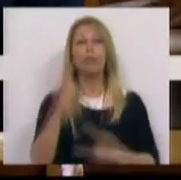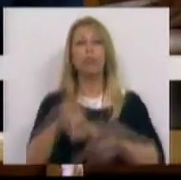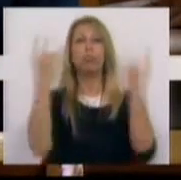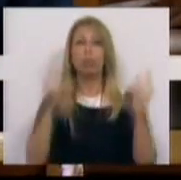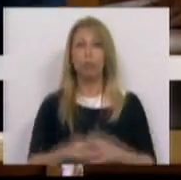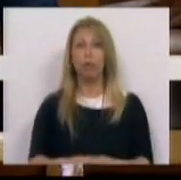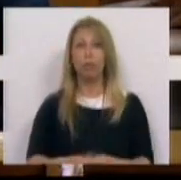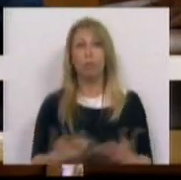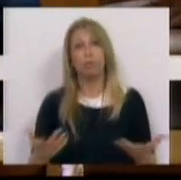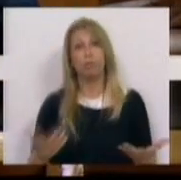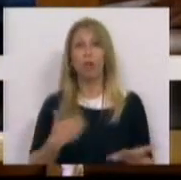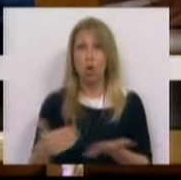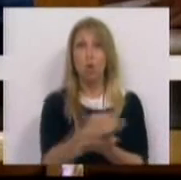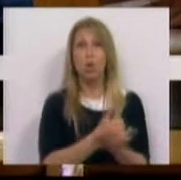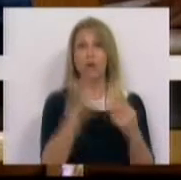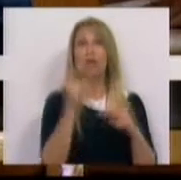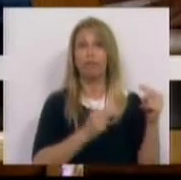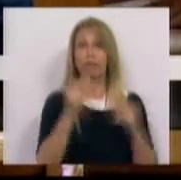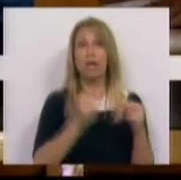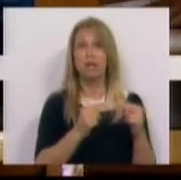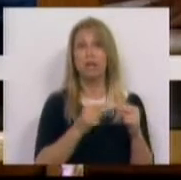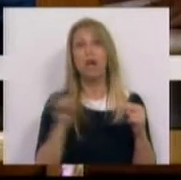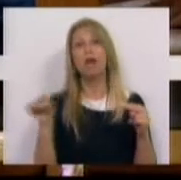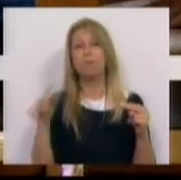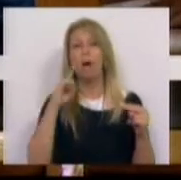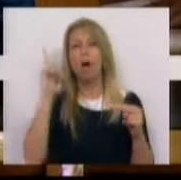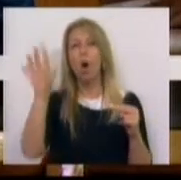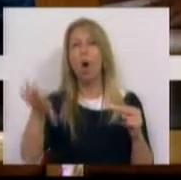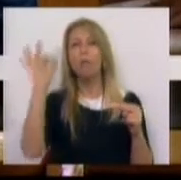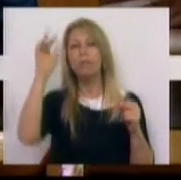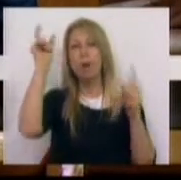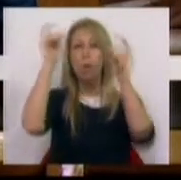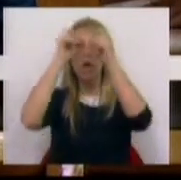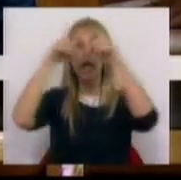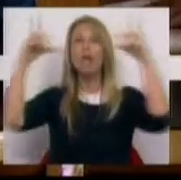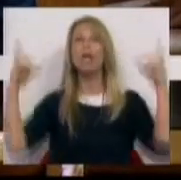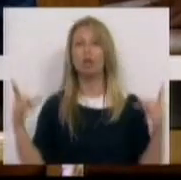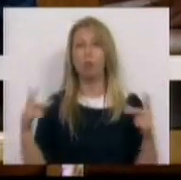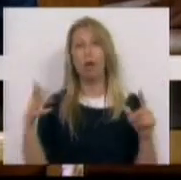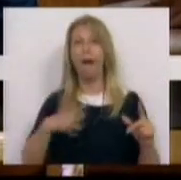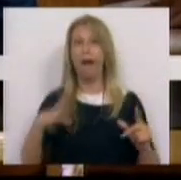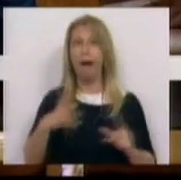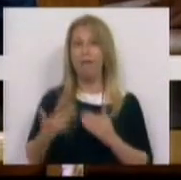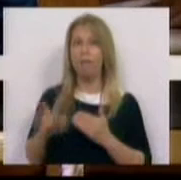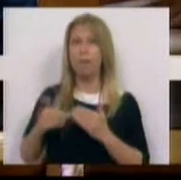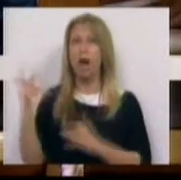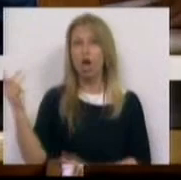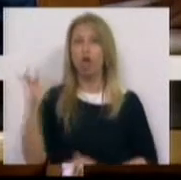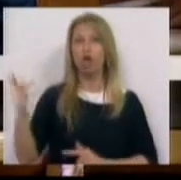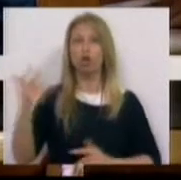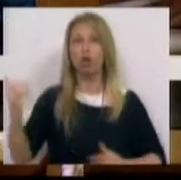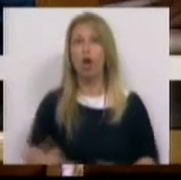que a falta de recursos financeiros, foi a opção ideológica, o ir além da troika, a ausência do